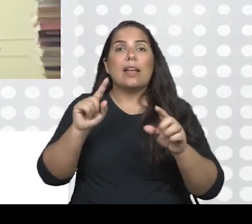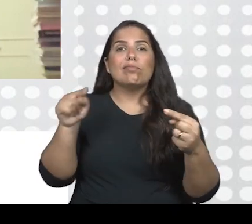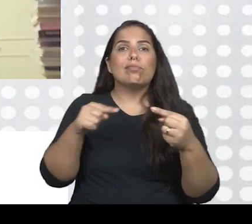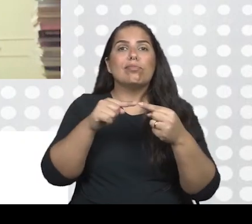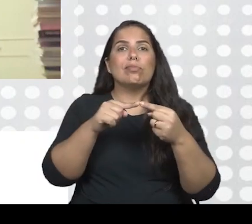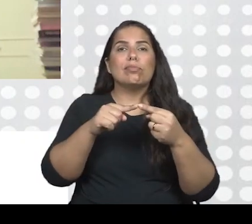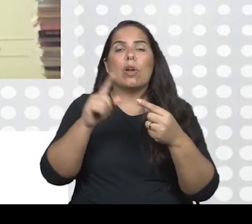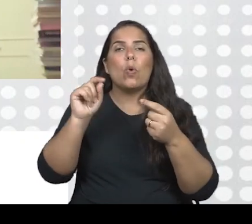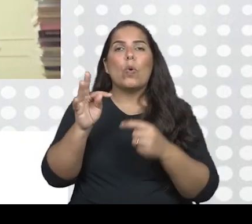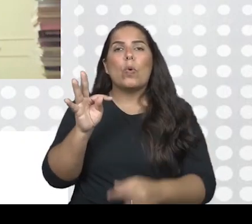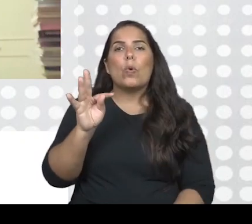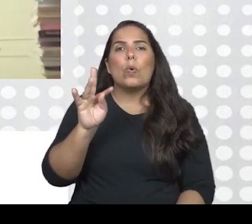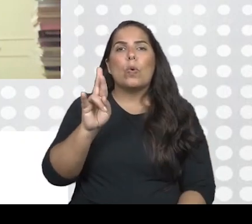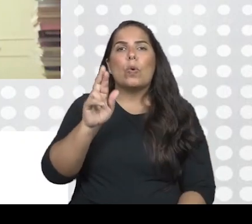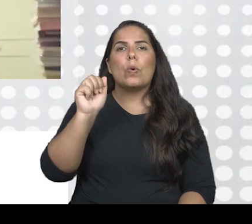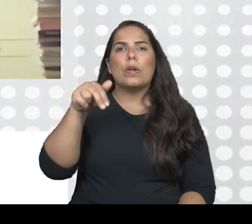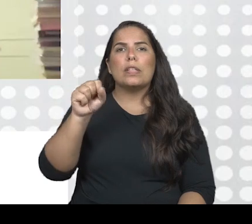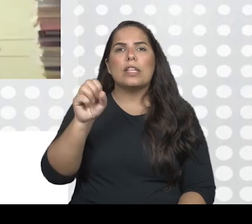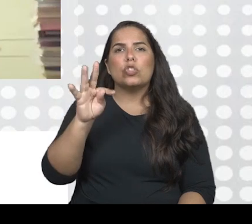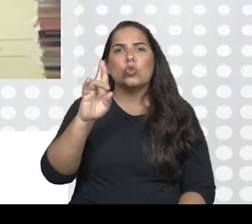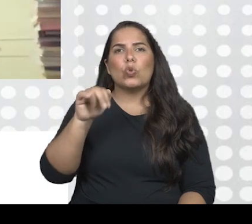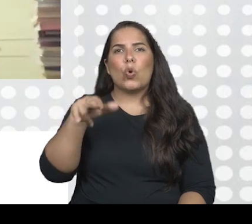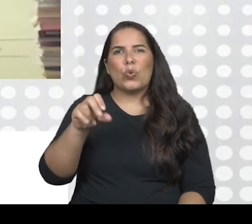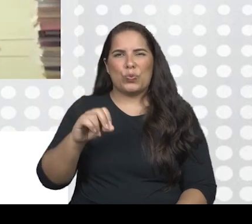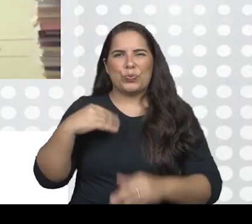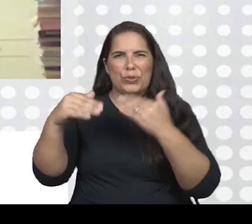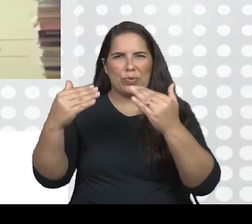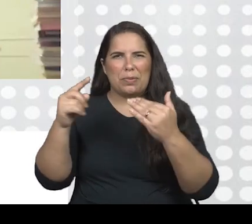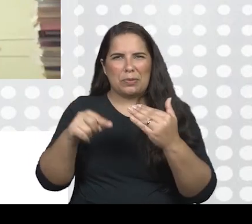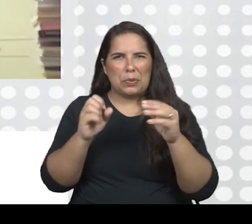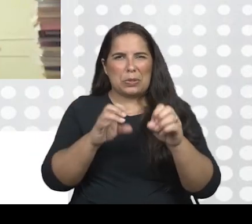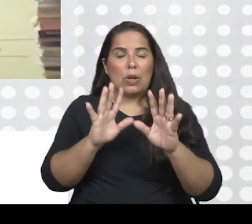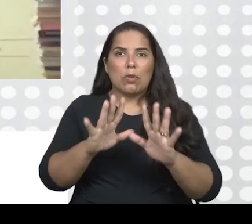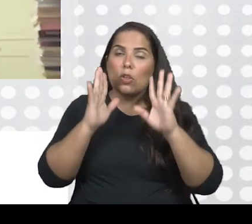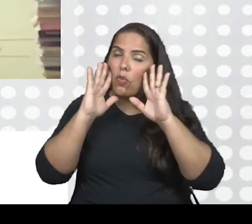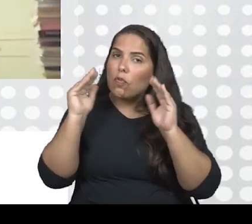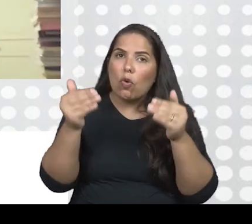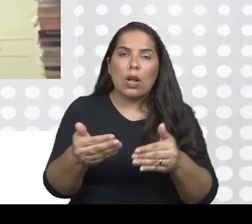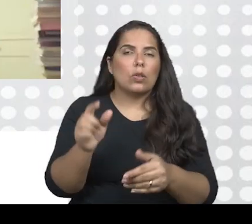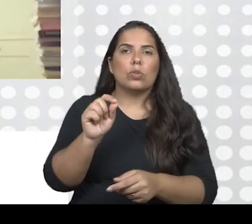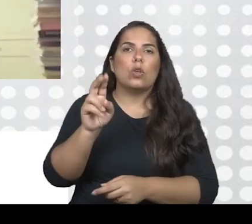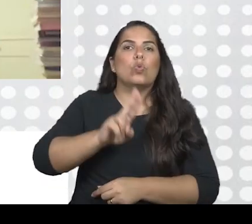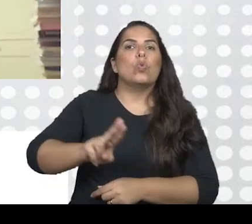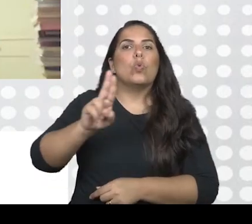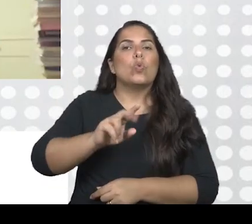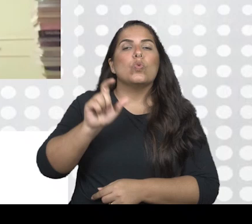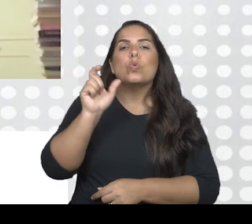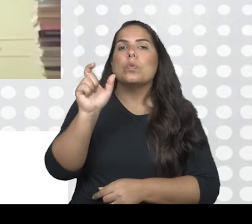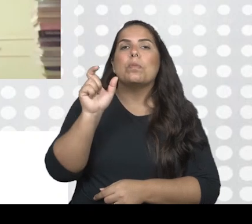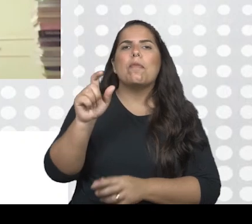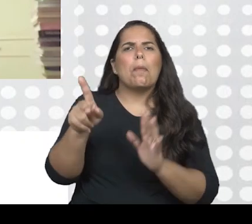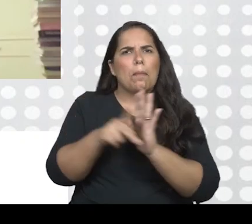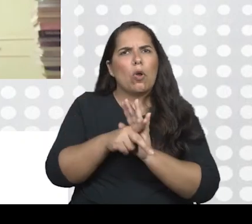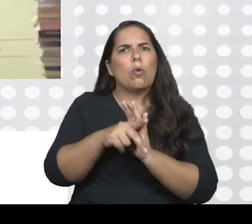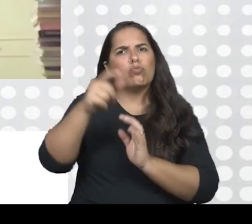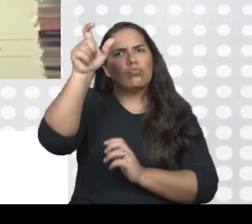transtornos funcionais do desenvolvimento. E eu tenho focado muito no uso do termo que os